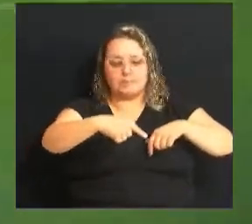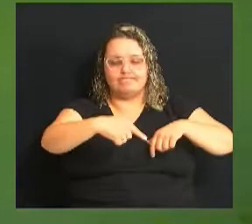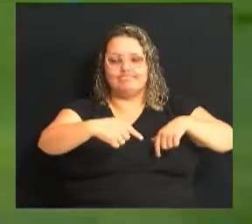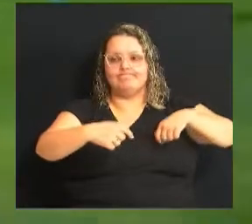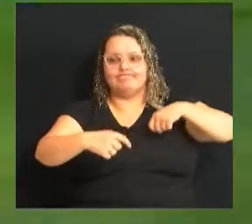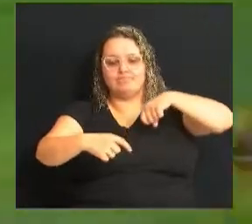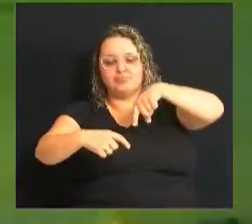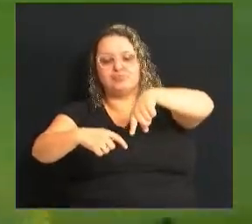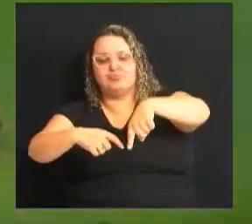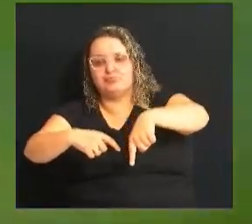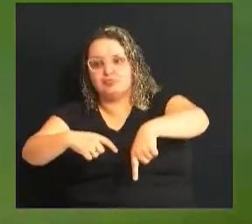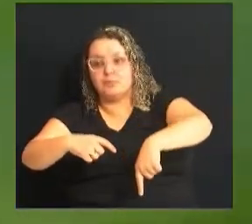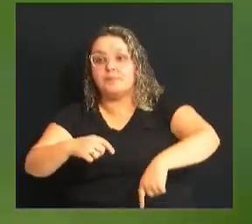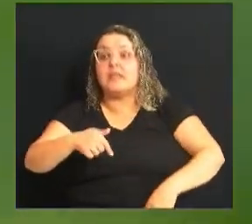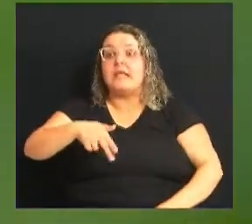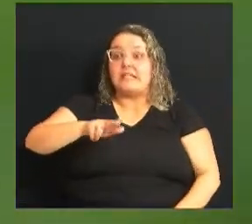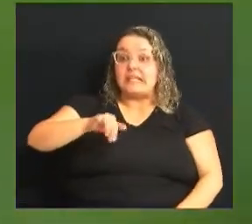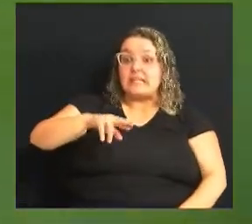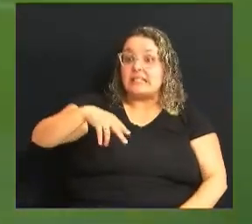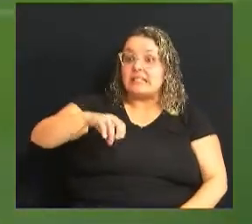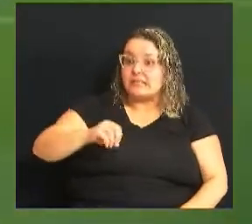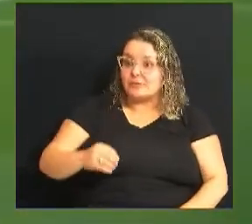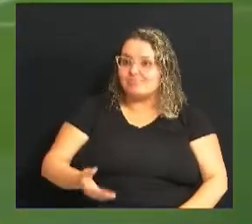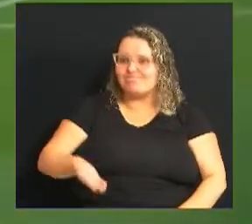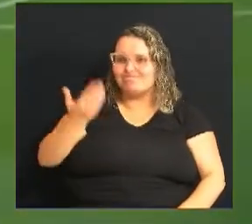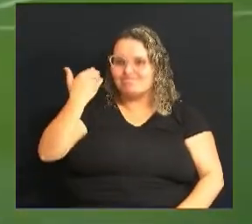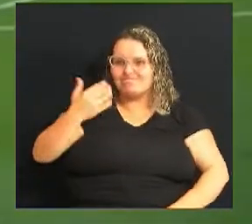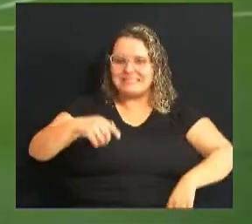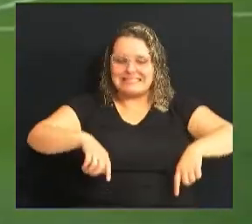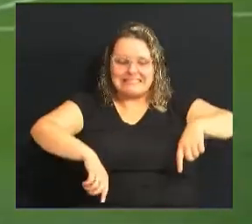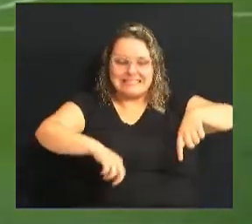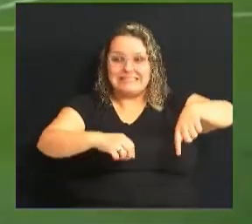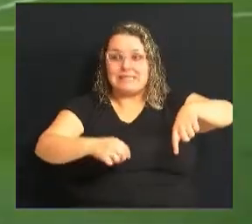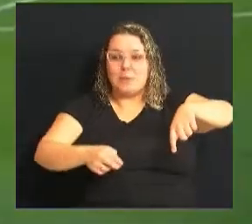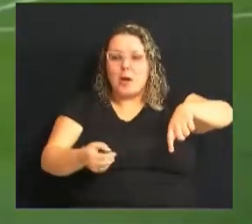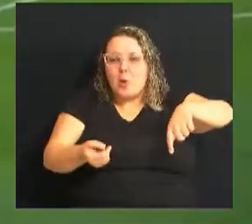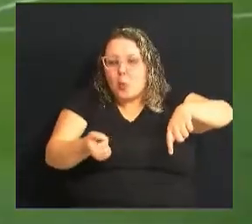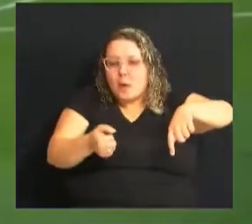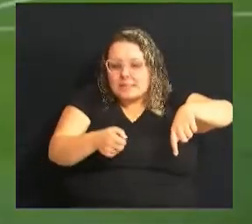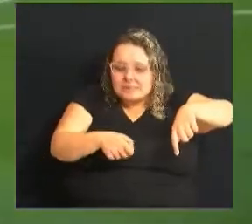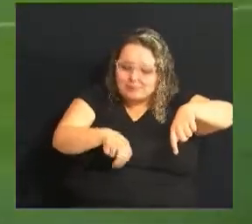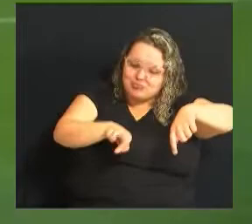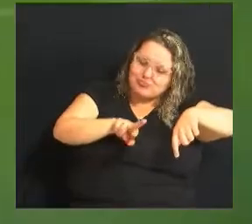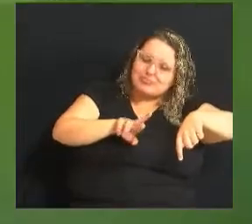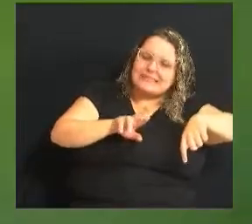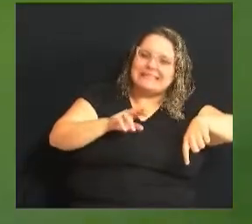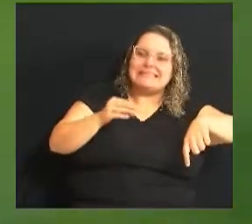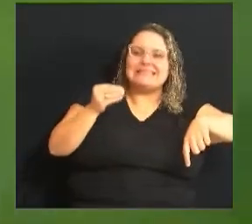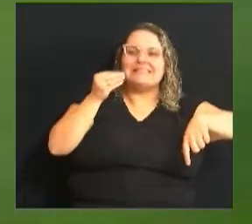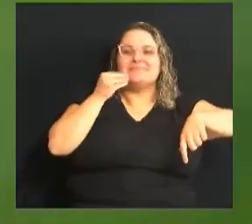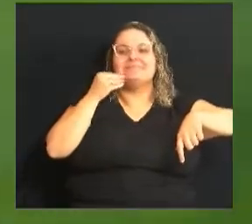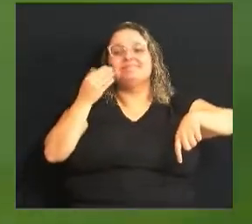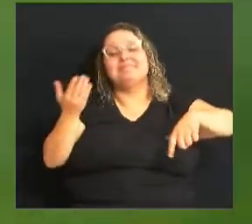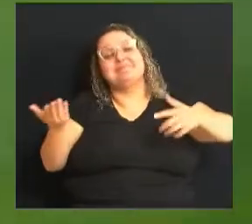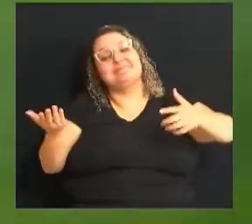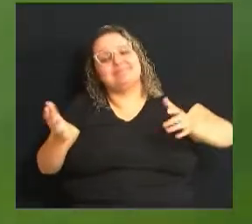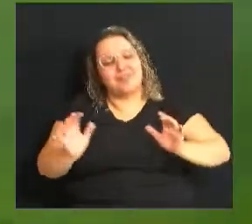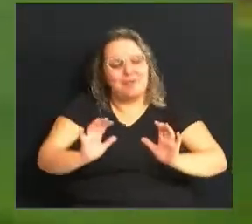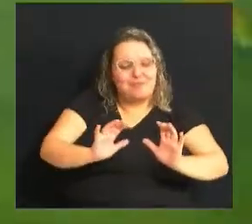cruzou. Quirino cabeceou para trás. Em uma meia bicicleta, Baggio tentou, mas ele estava lá para